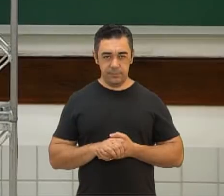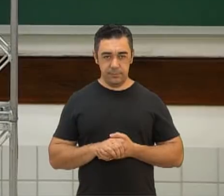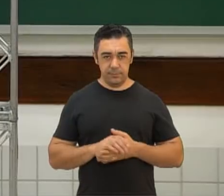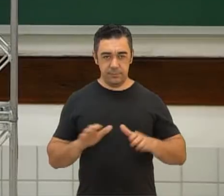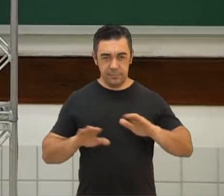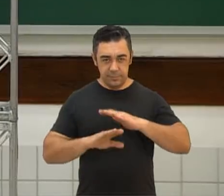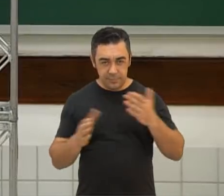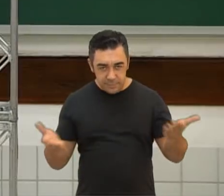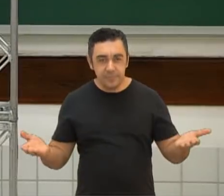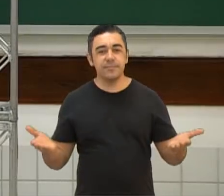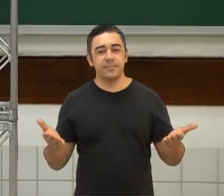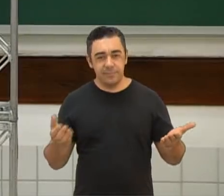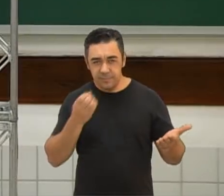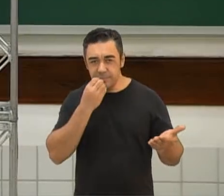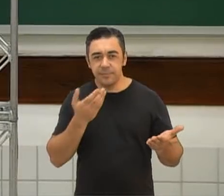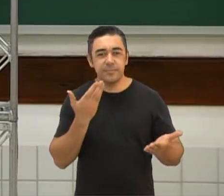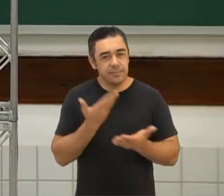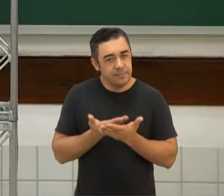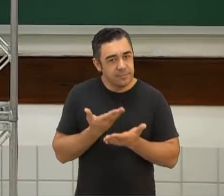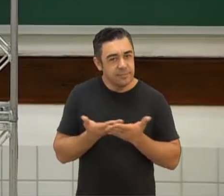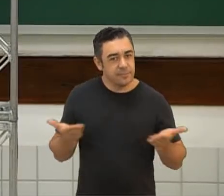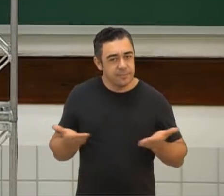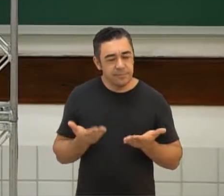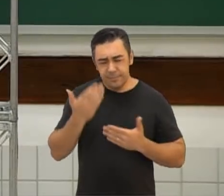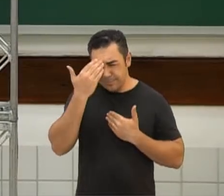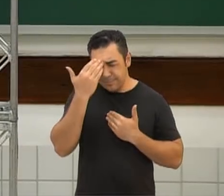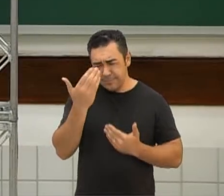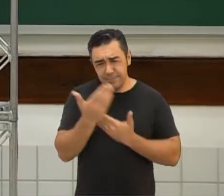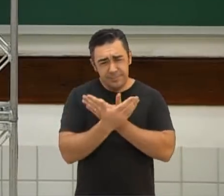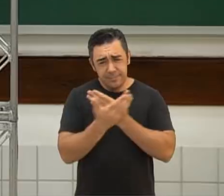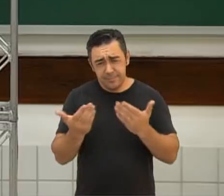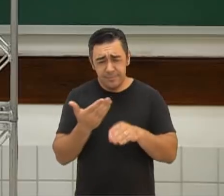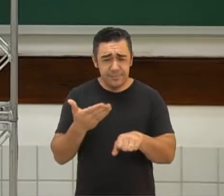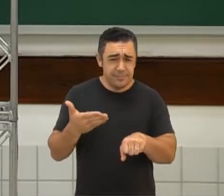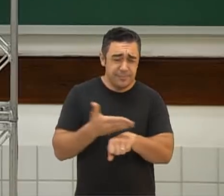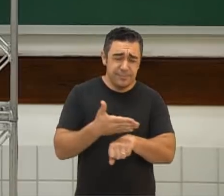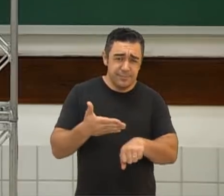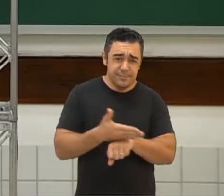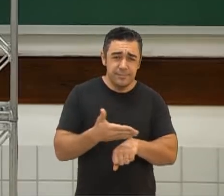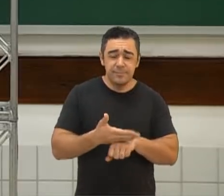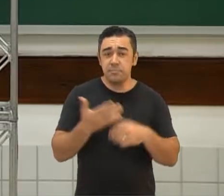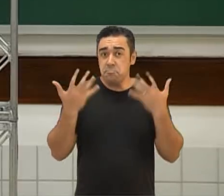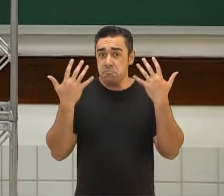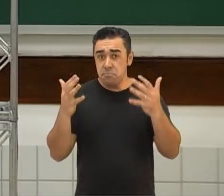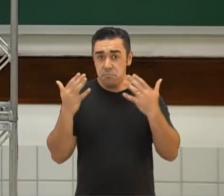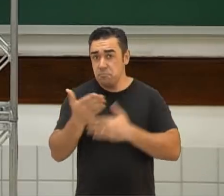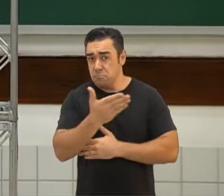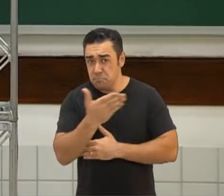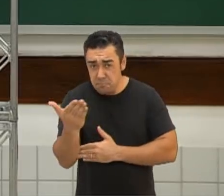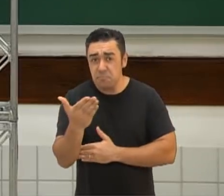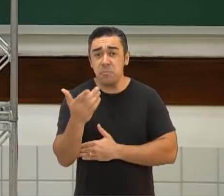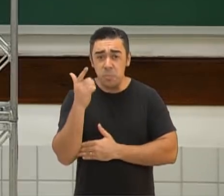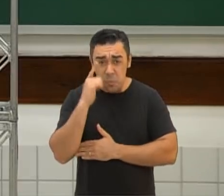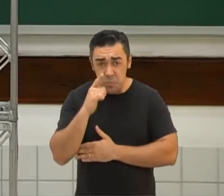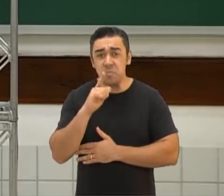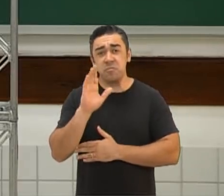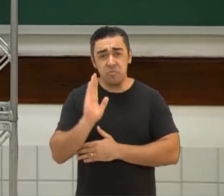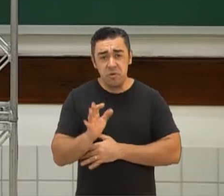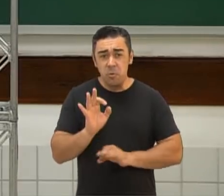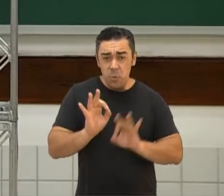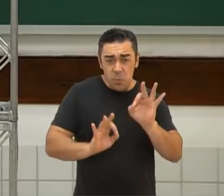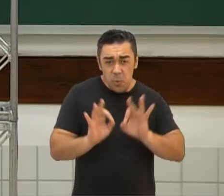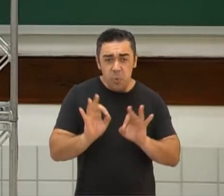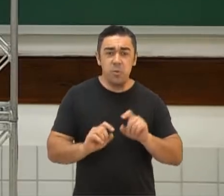Olá, alunos, vamos para mais uma aula. Agradeço imensamente a participação de todos, parabenizo por vocês estarem aí já organizados